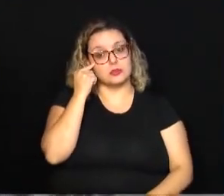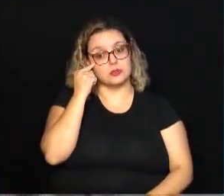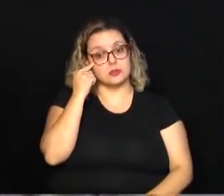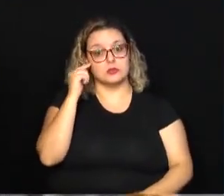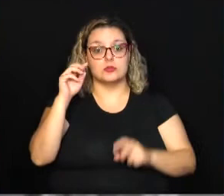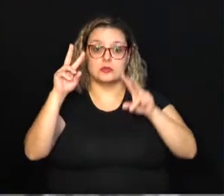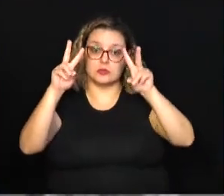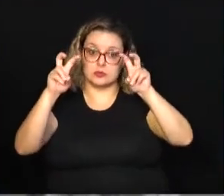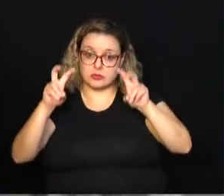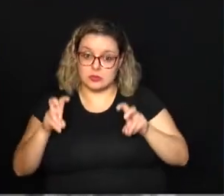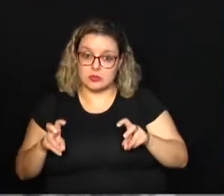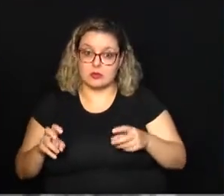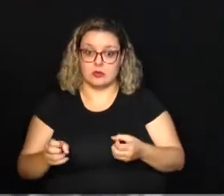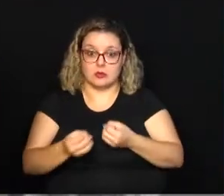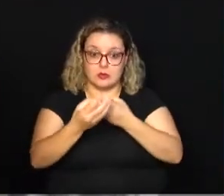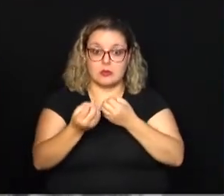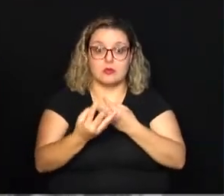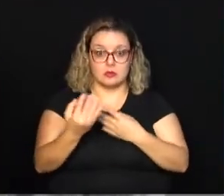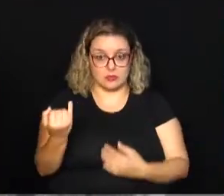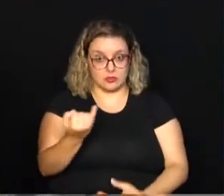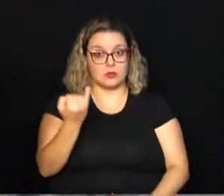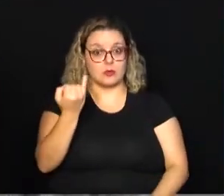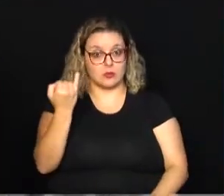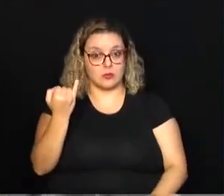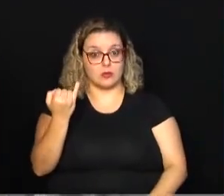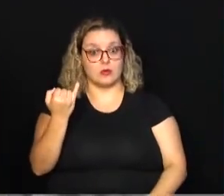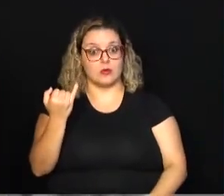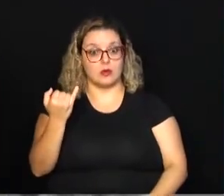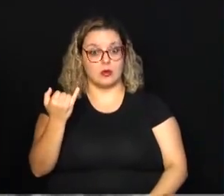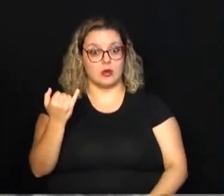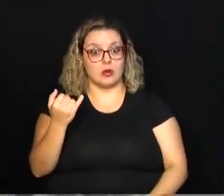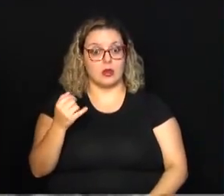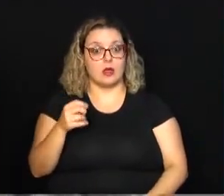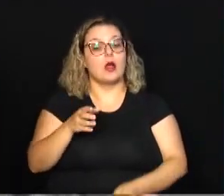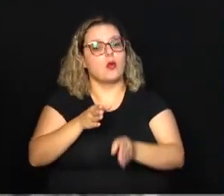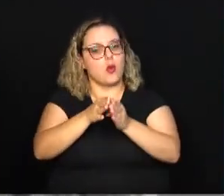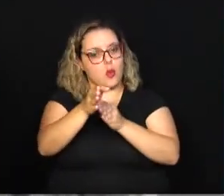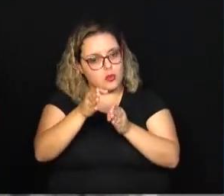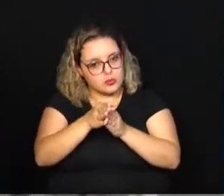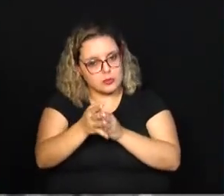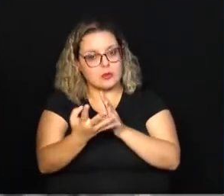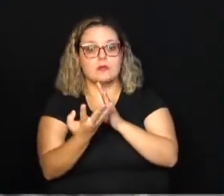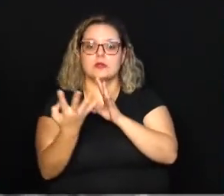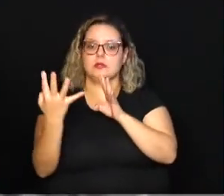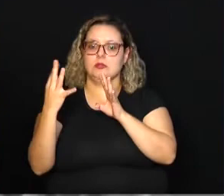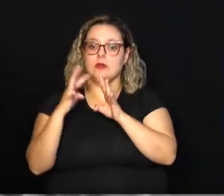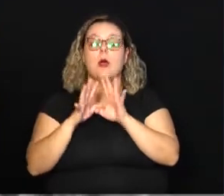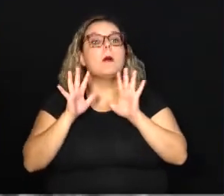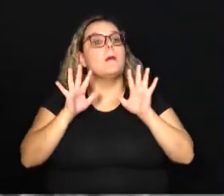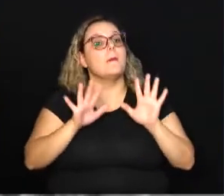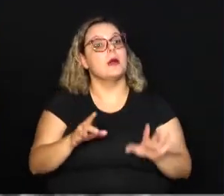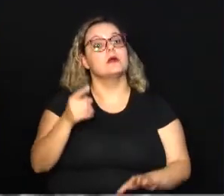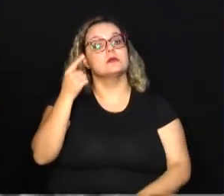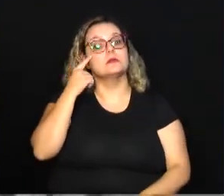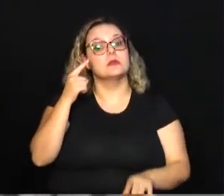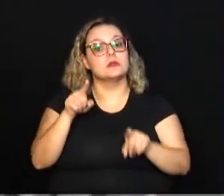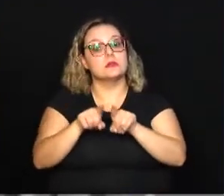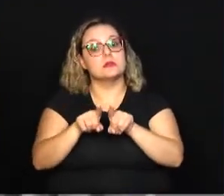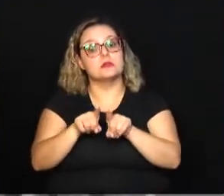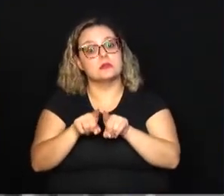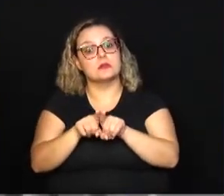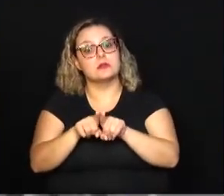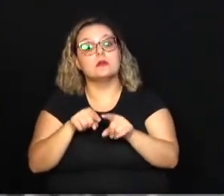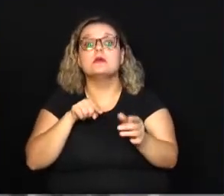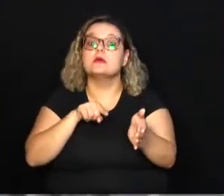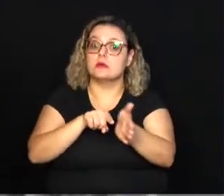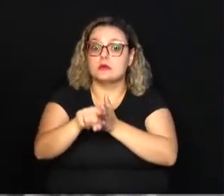da informação é super importante, convencer as pessoas a fazer isolamento, mas pensando também, minha pergunta